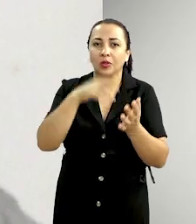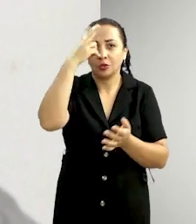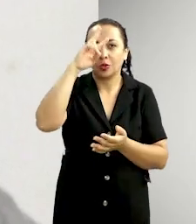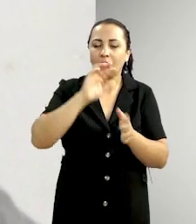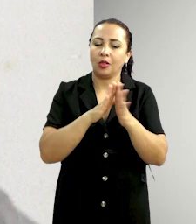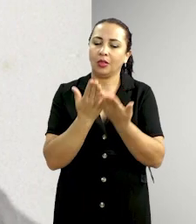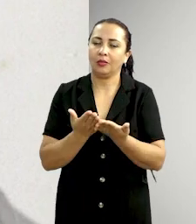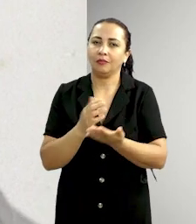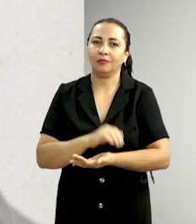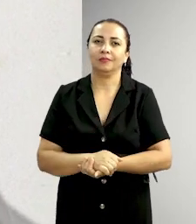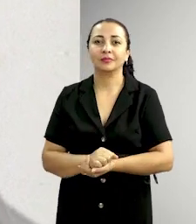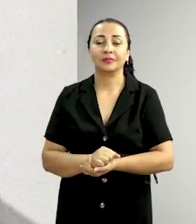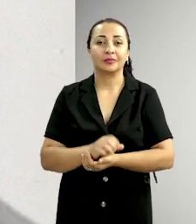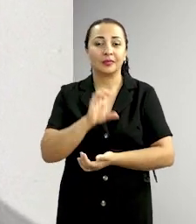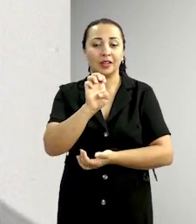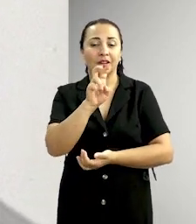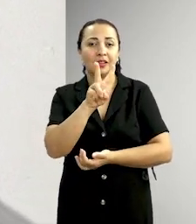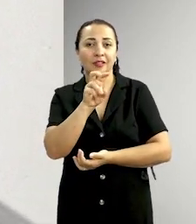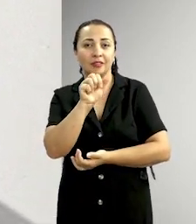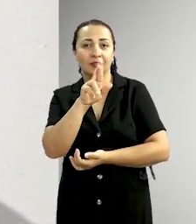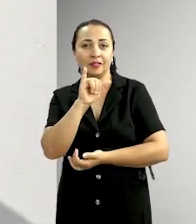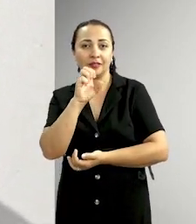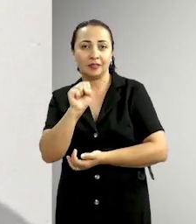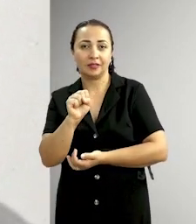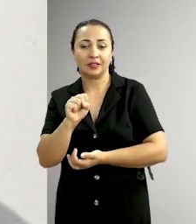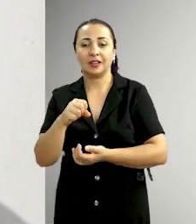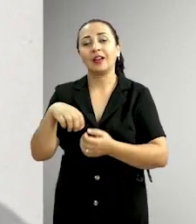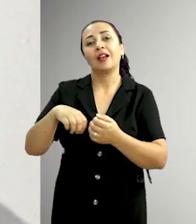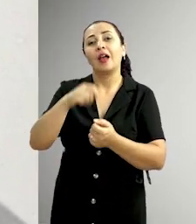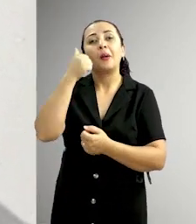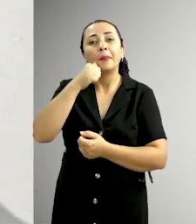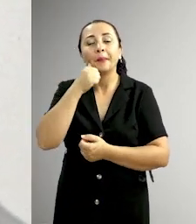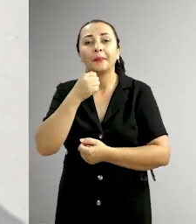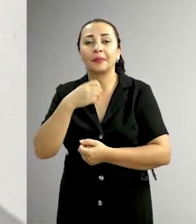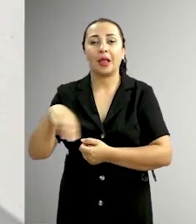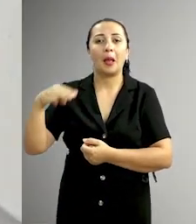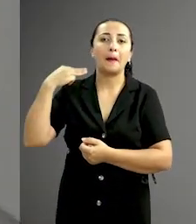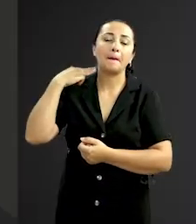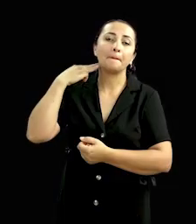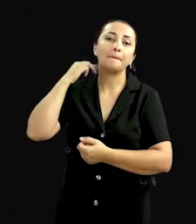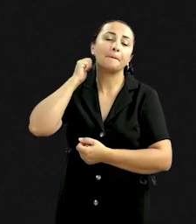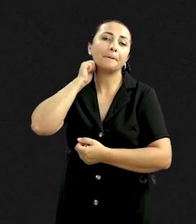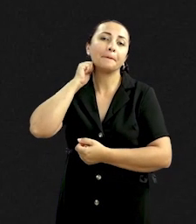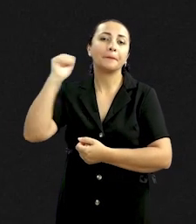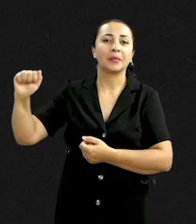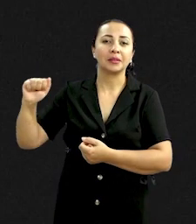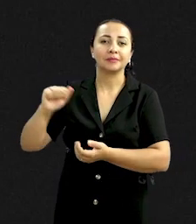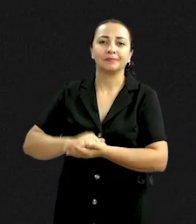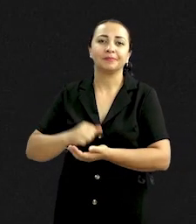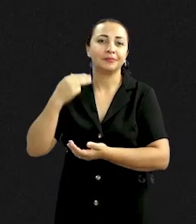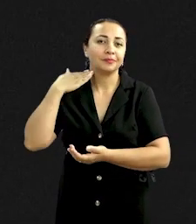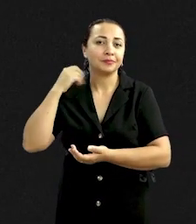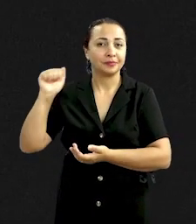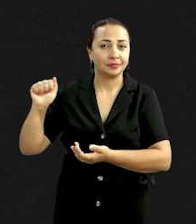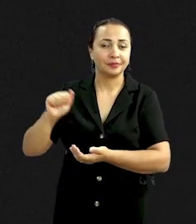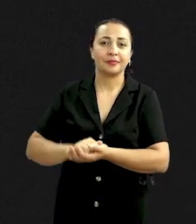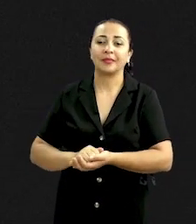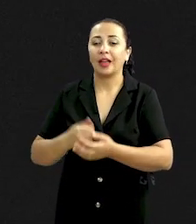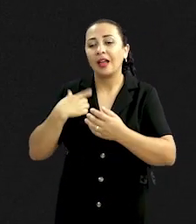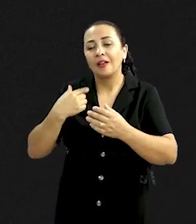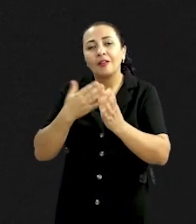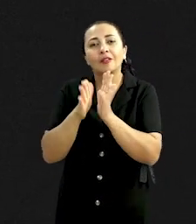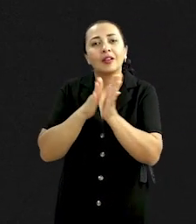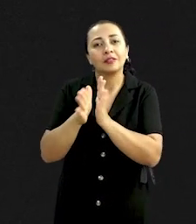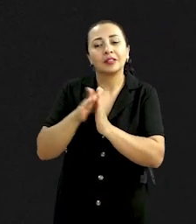livro. Conceição Evaristo é escritora mineira, que foi lançada praticamente no cenário da